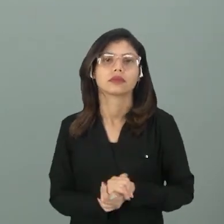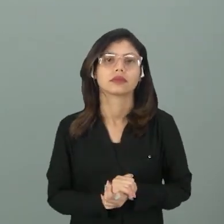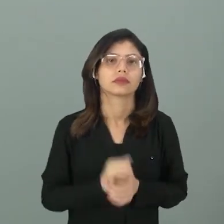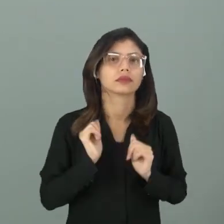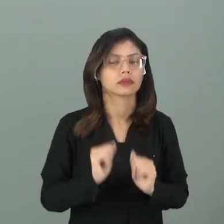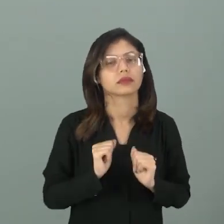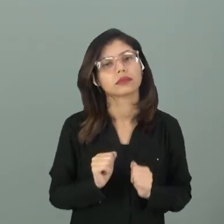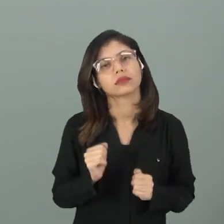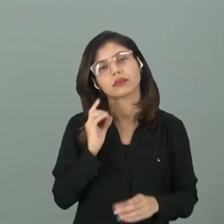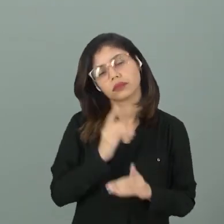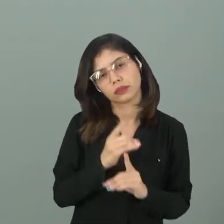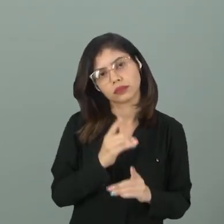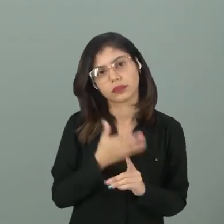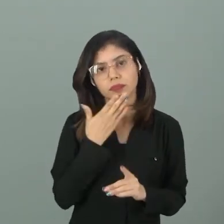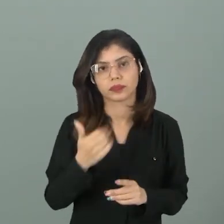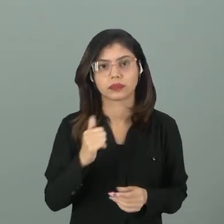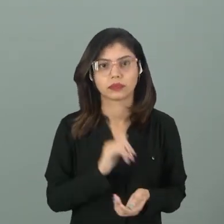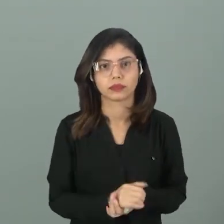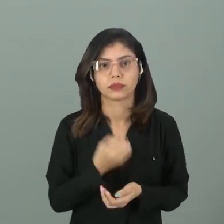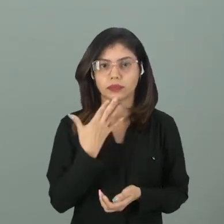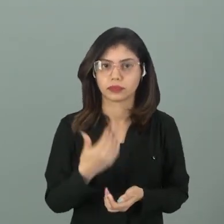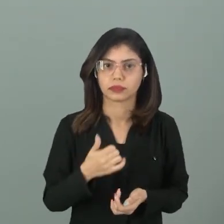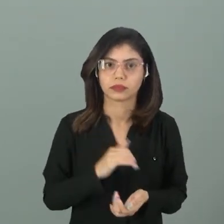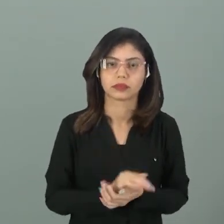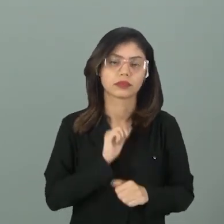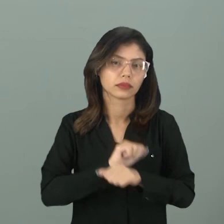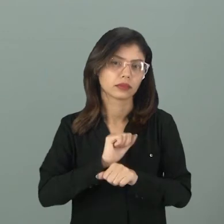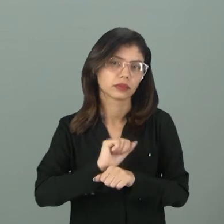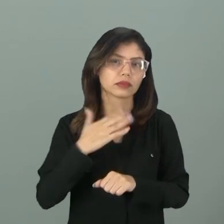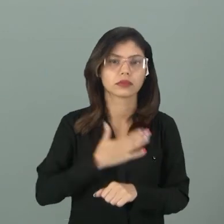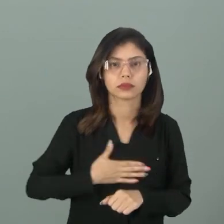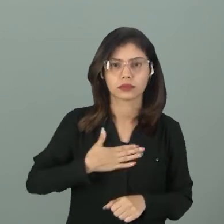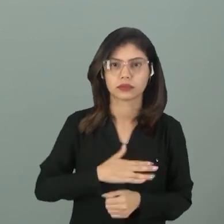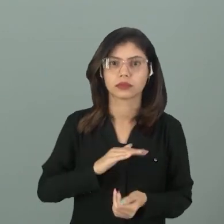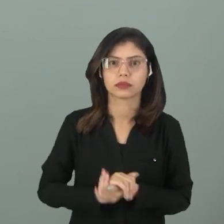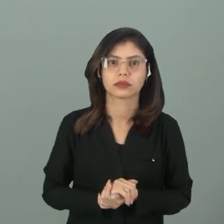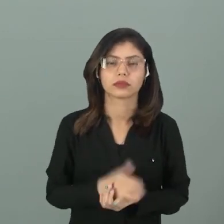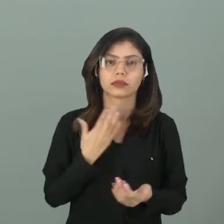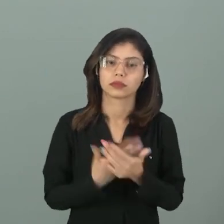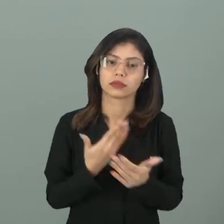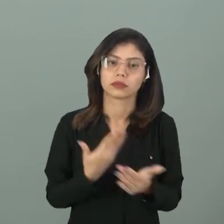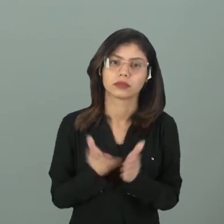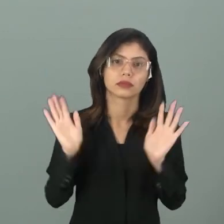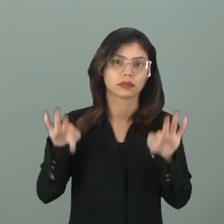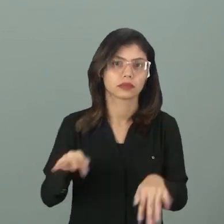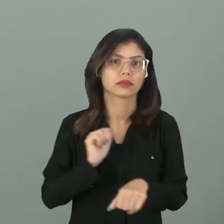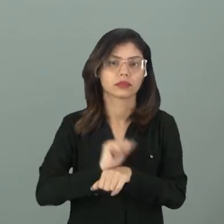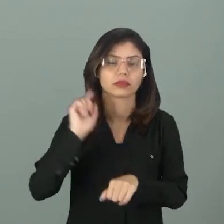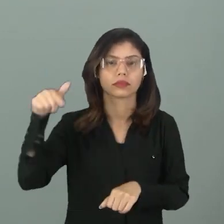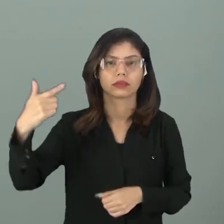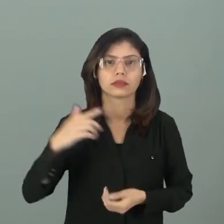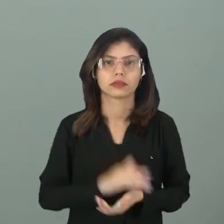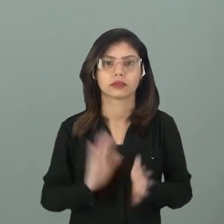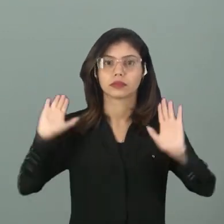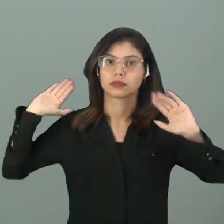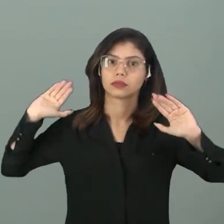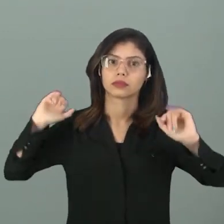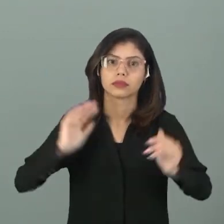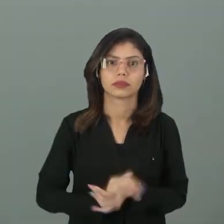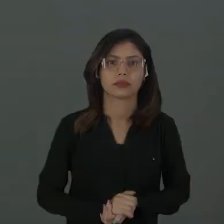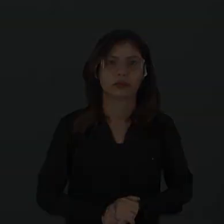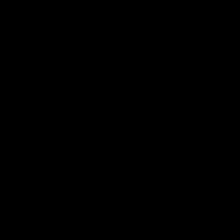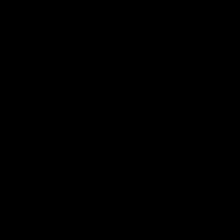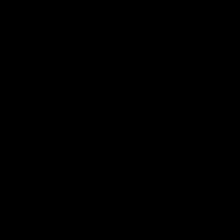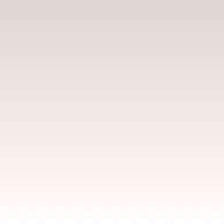gente vai poder identificá-las melhor, tá bom? Eu espero que você tenha gostado. Nossa aula fica por aqui. Te aguardo na próxima. Tchau, tchau.